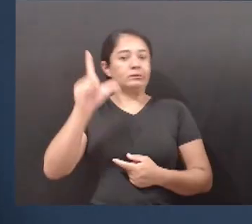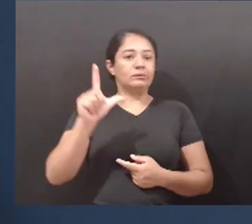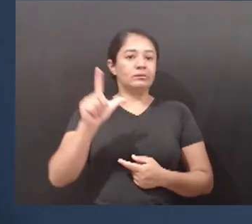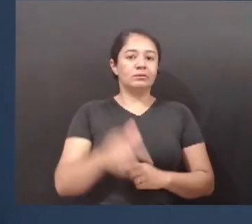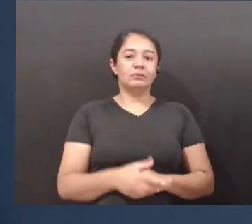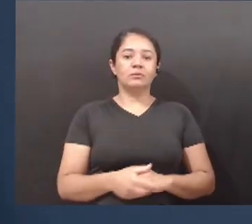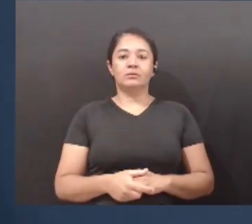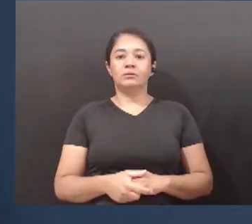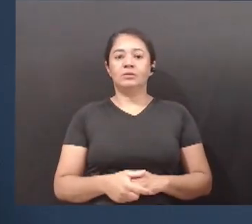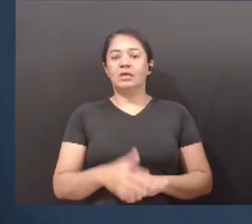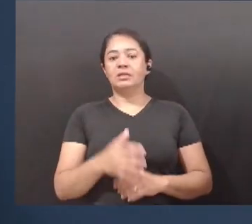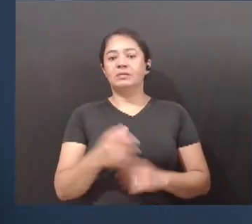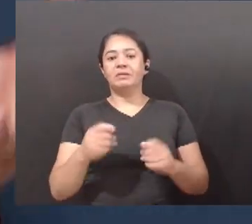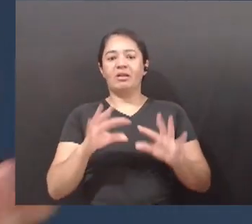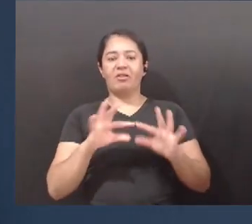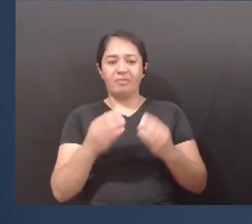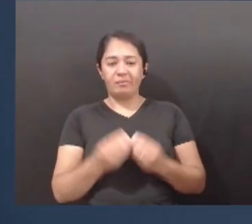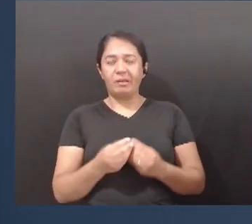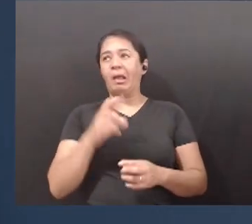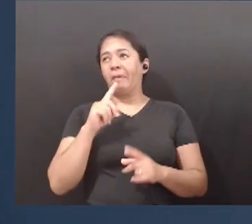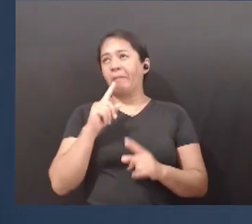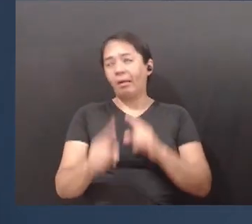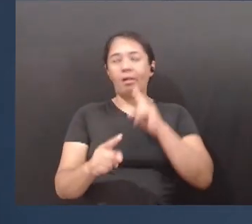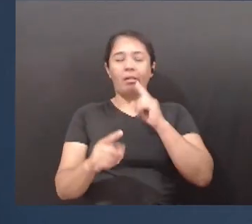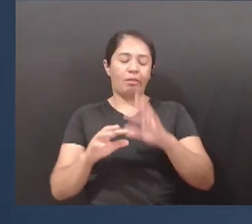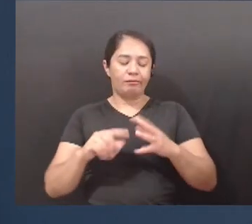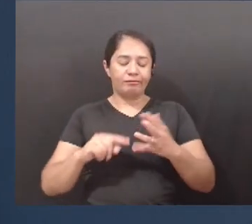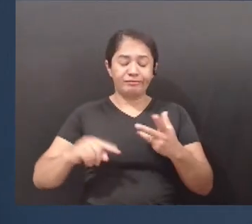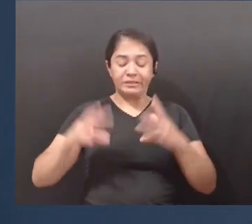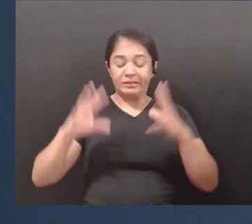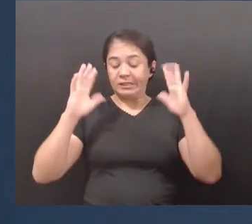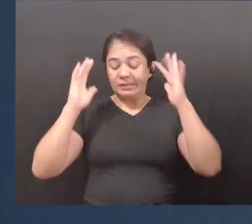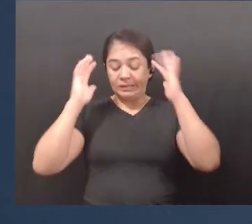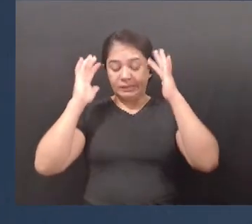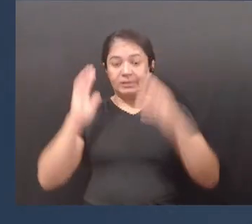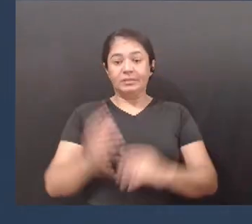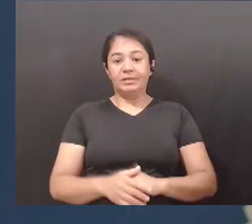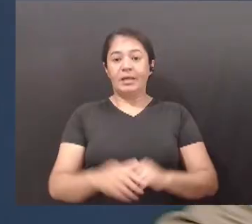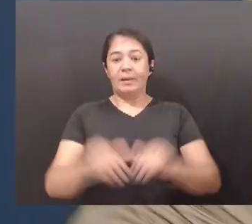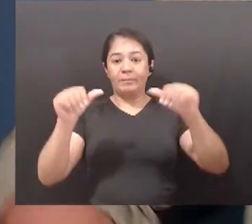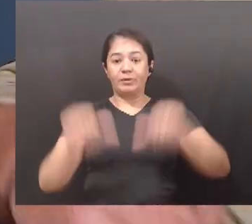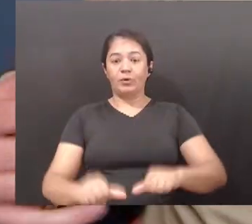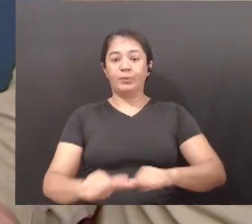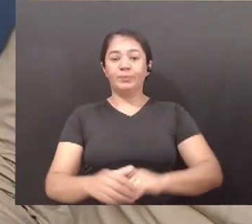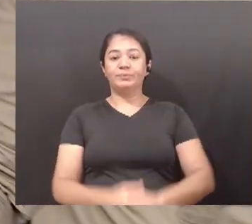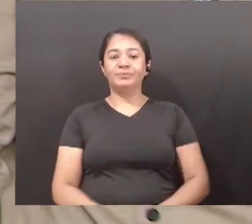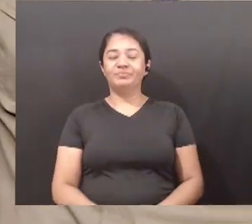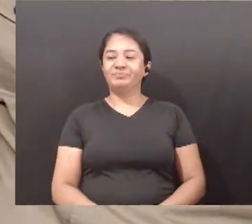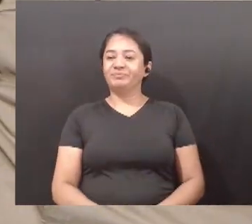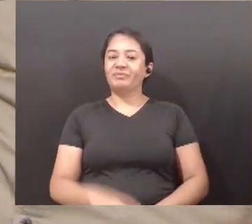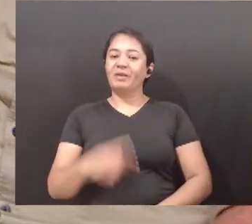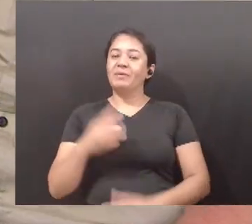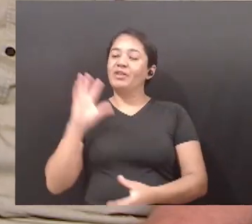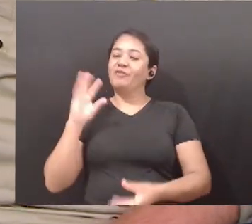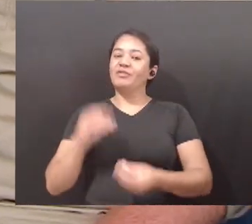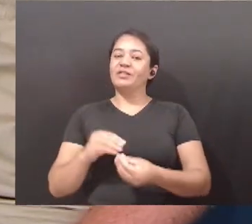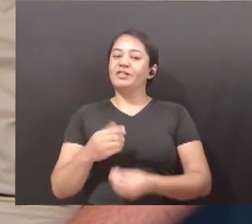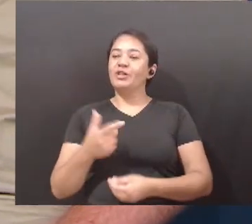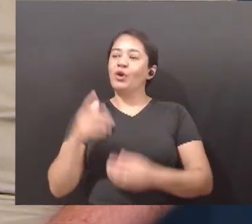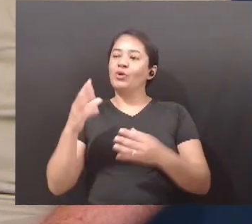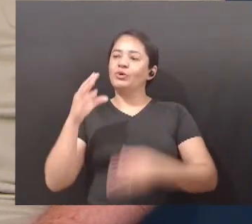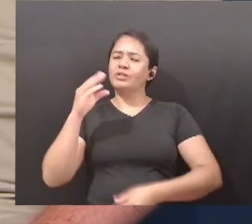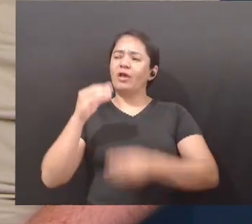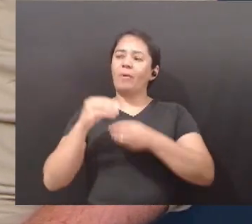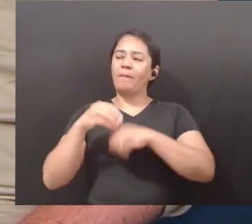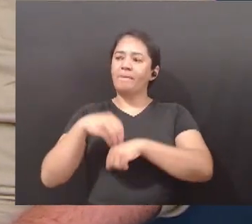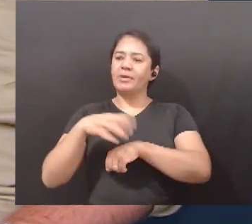família que acaba reclamando também, enfim, aí vira feito bola de neve geral, né? Ronaldo, para a gente finalizar aqui, tem mais alguma coisa que você queira falar, né? Entre